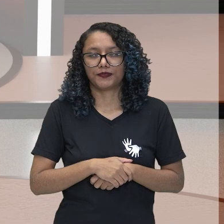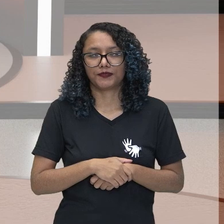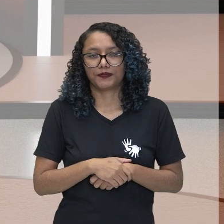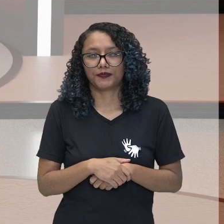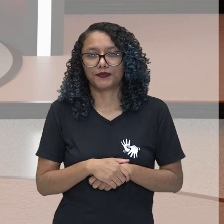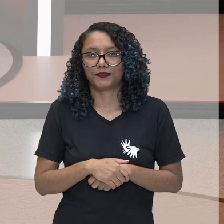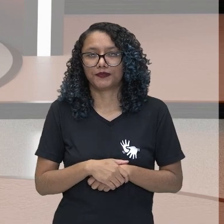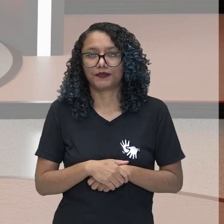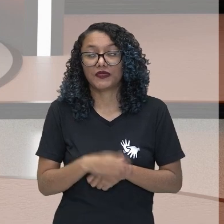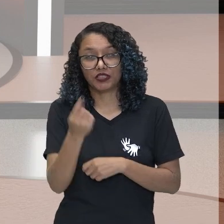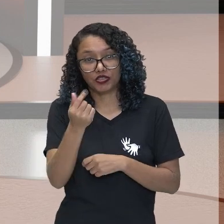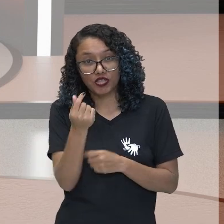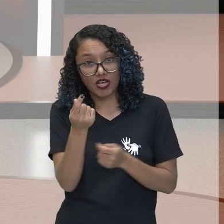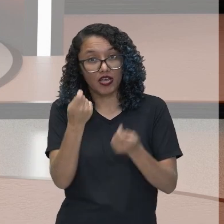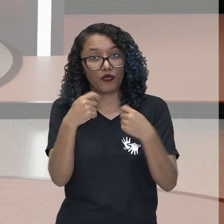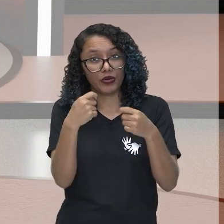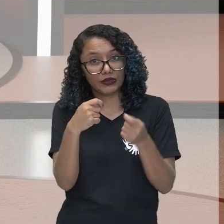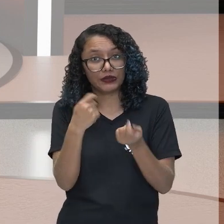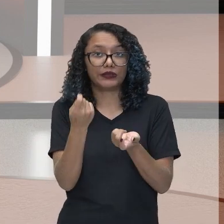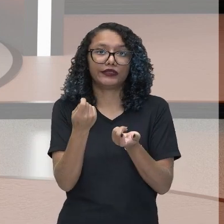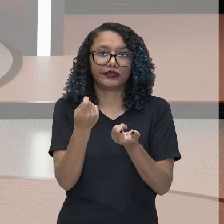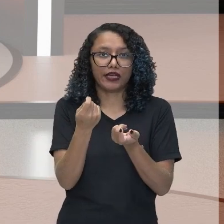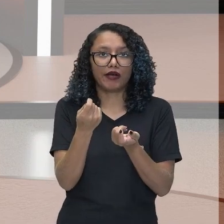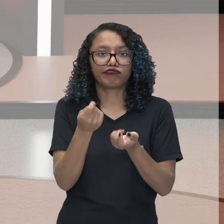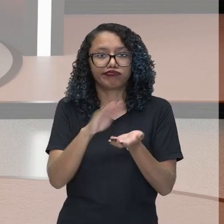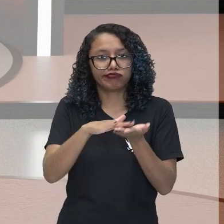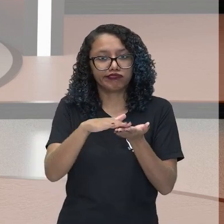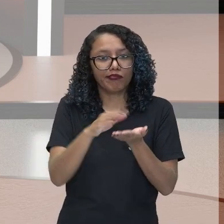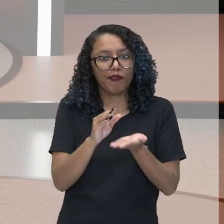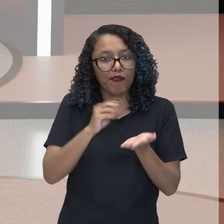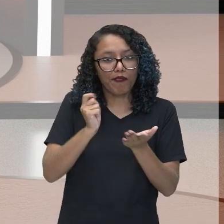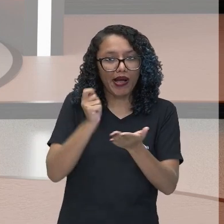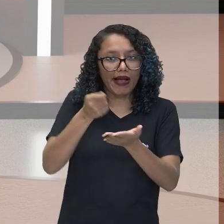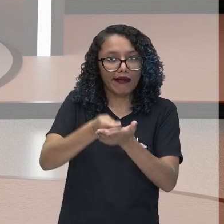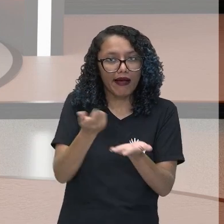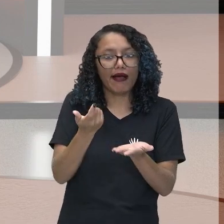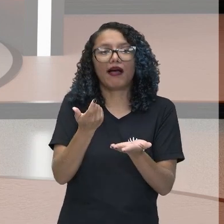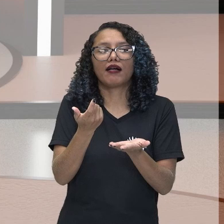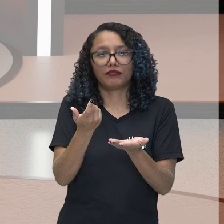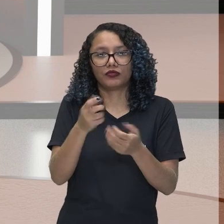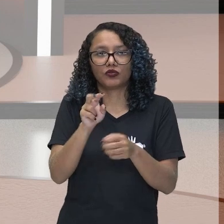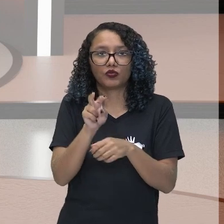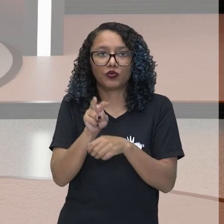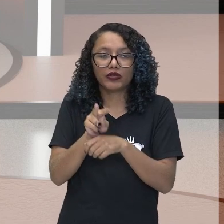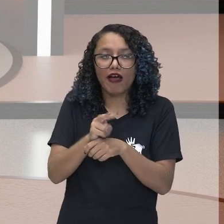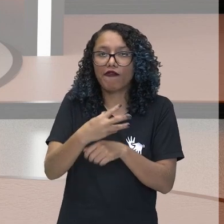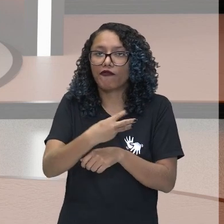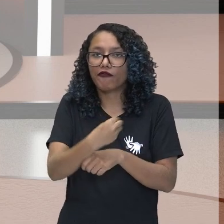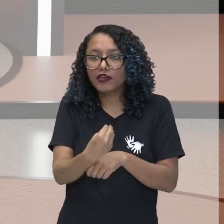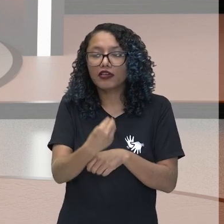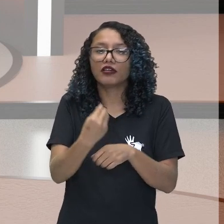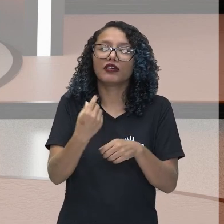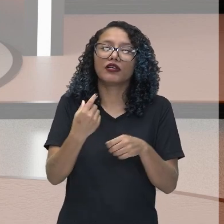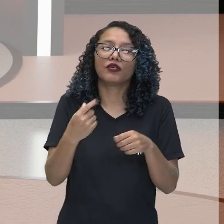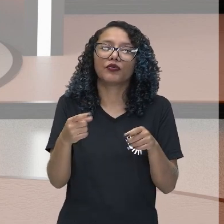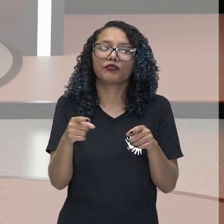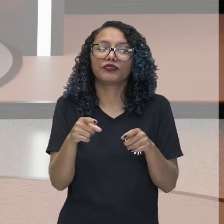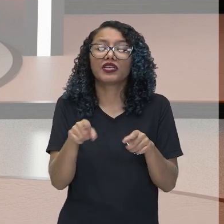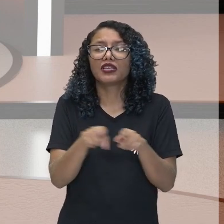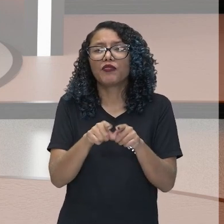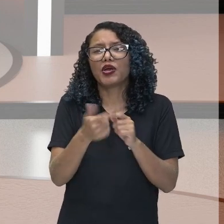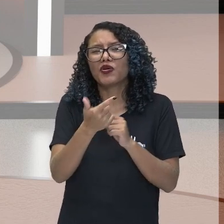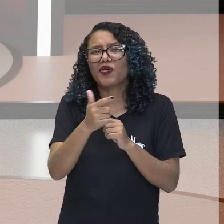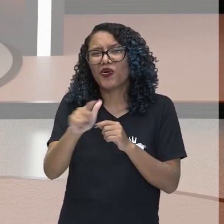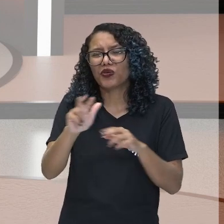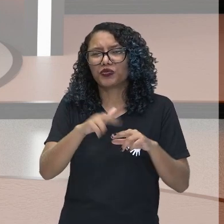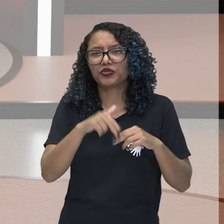criação dos filhos, tá? E também outros motivos, tá bom? Então, tanto a inserção da mulher quanto o aumento